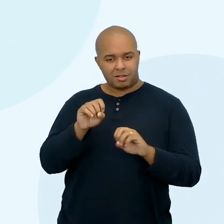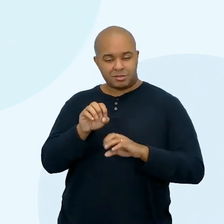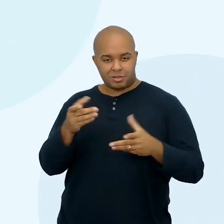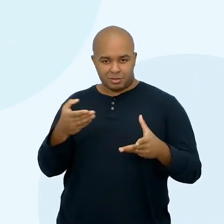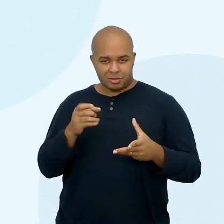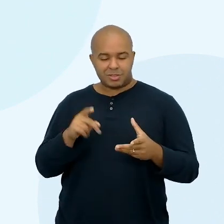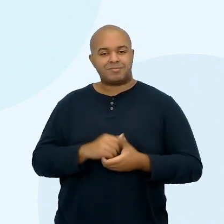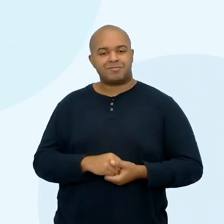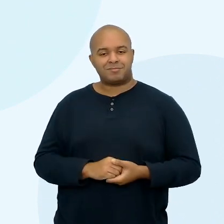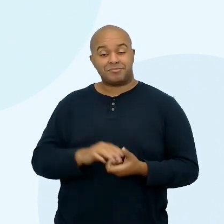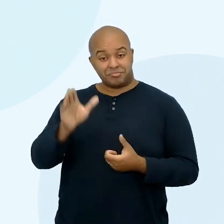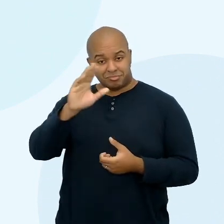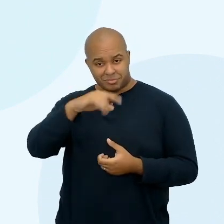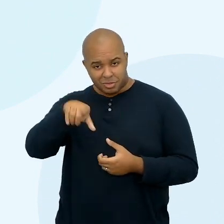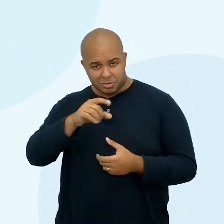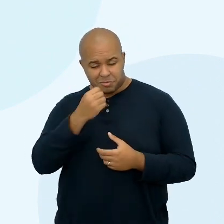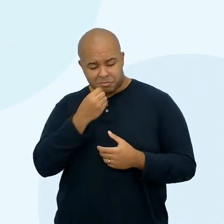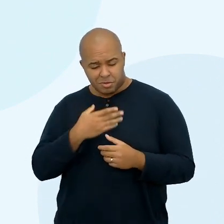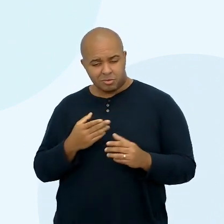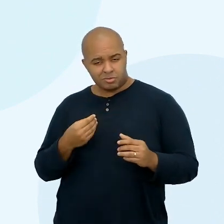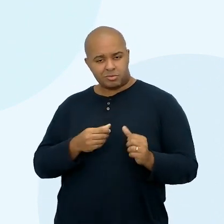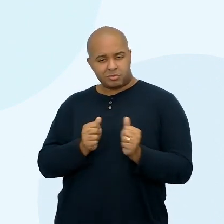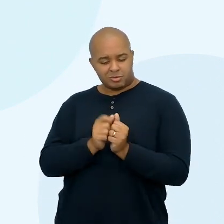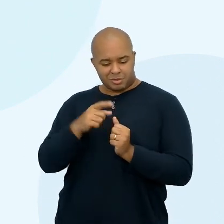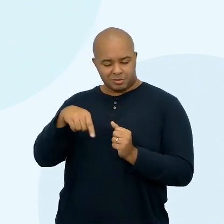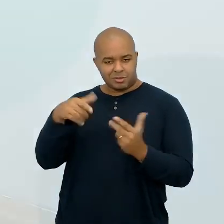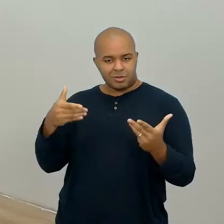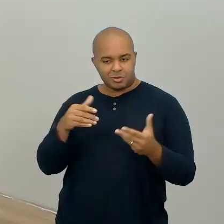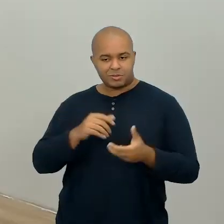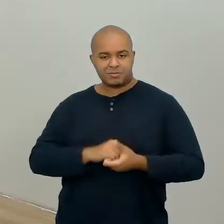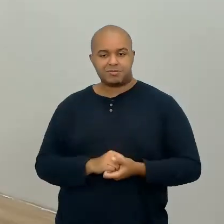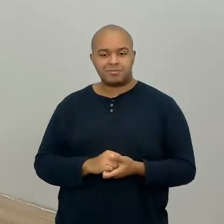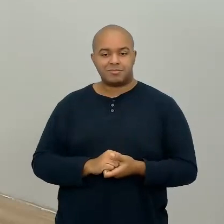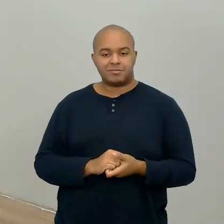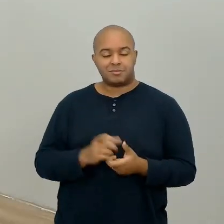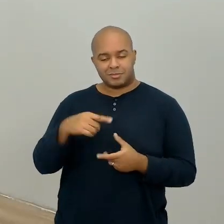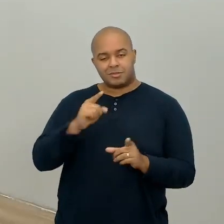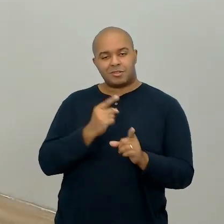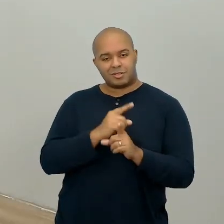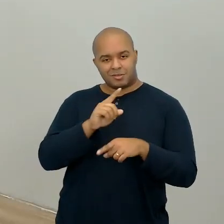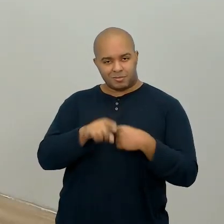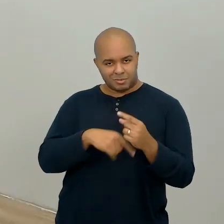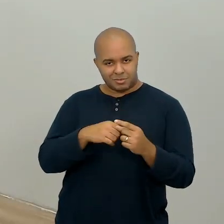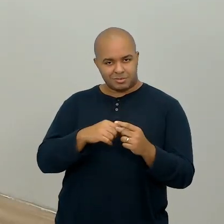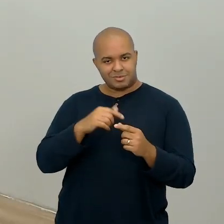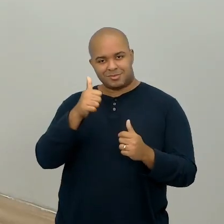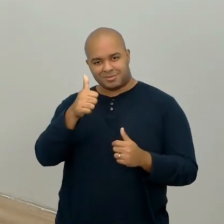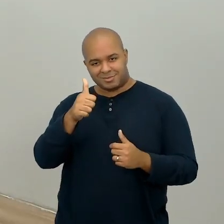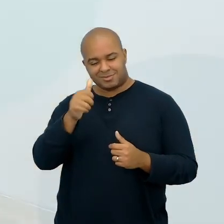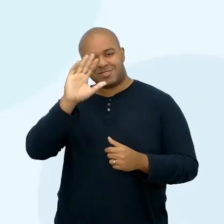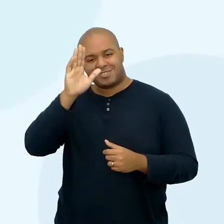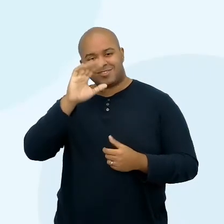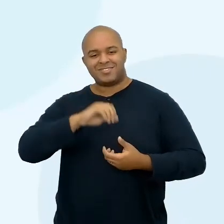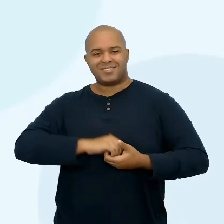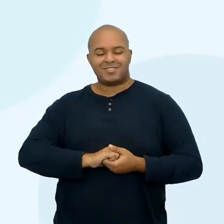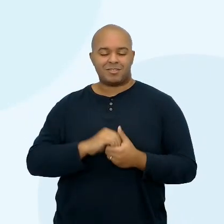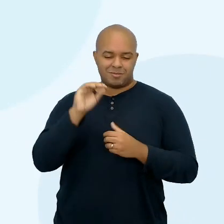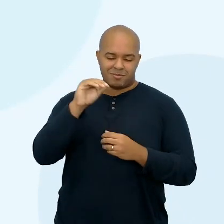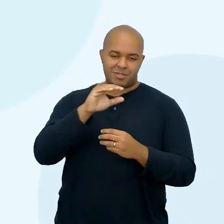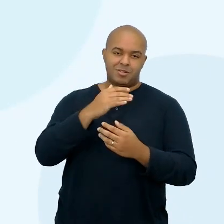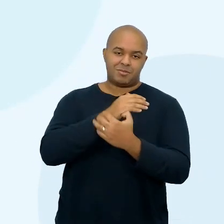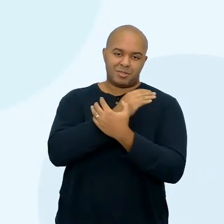técnicas. Num momento que nós estamos agora, o Estado ele é governado pelos políticos. Só que a